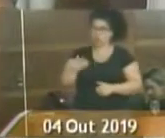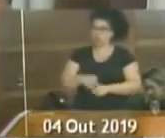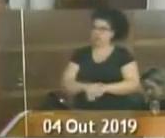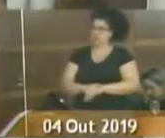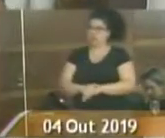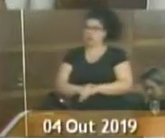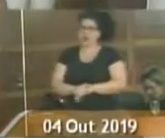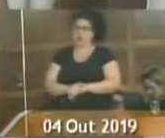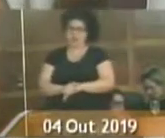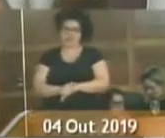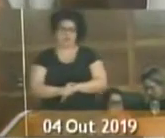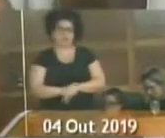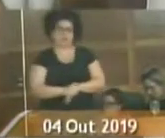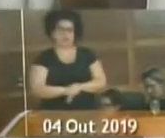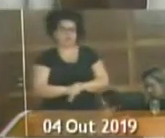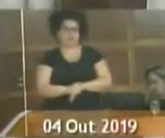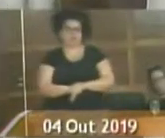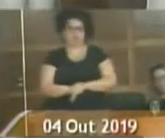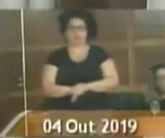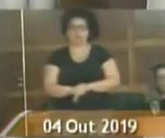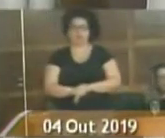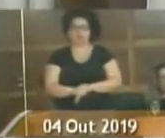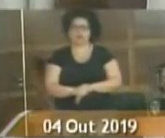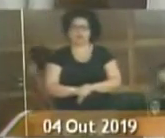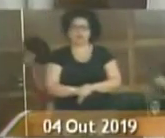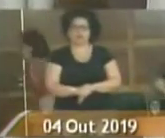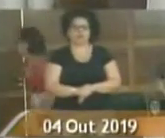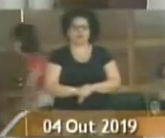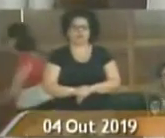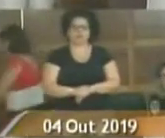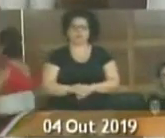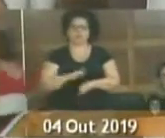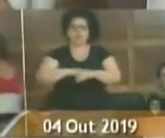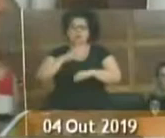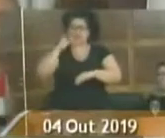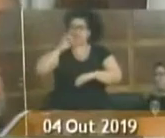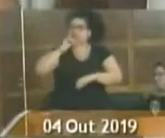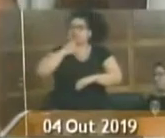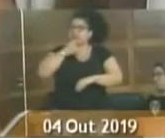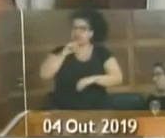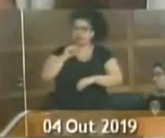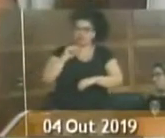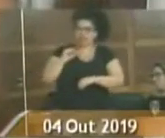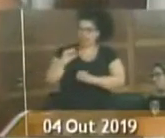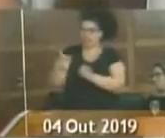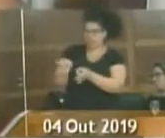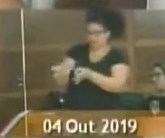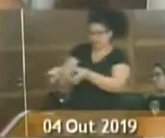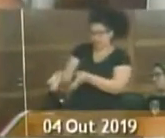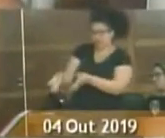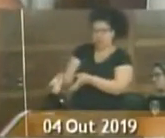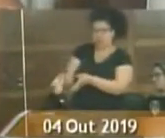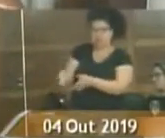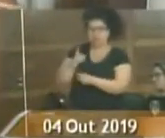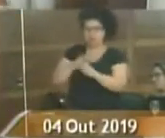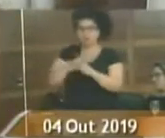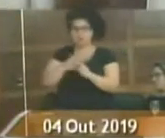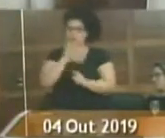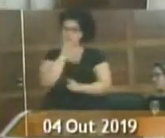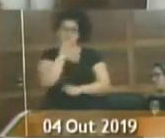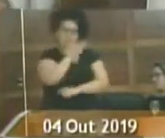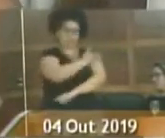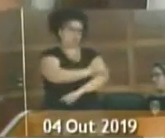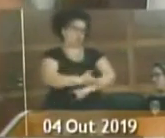O abandono é uma das questões mais tristes, assim, porque o animal, ele se acostuma com uma